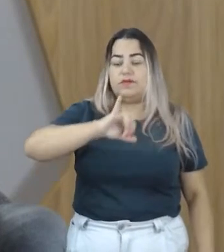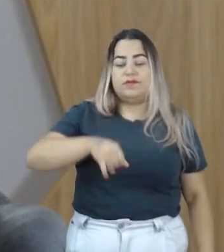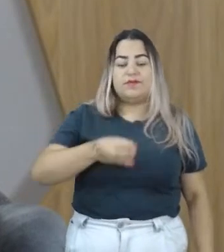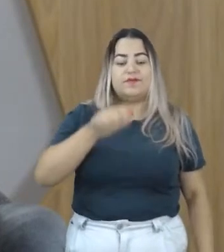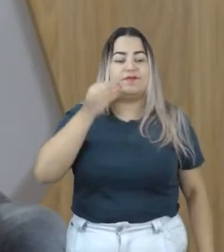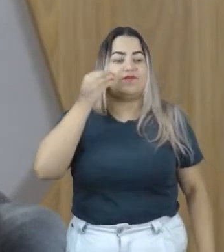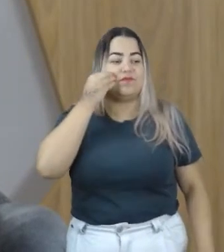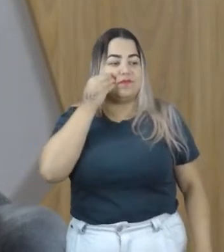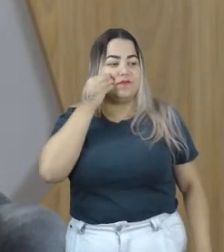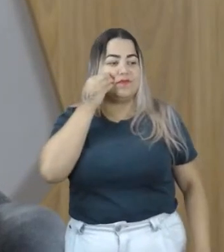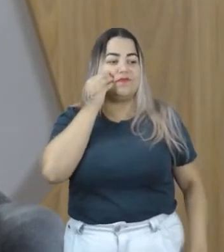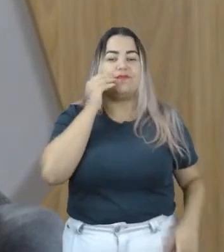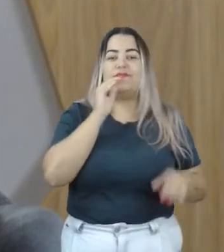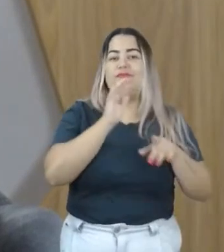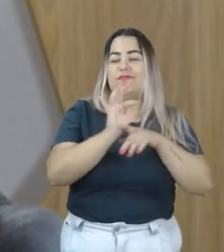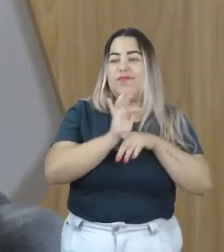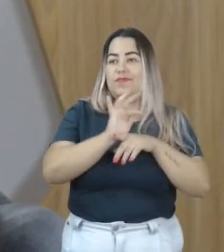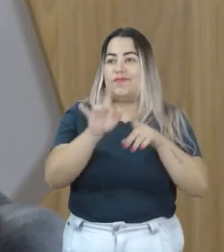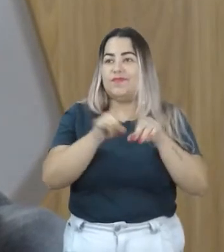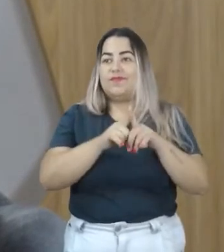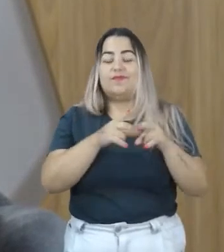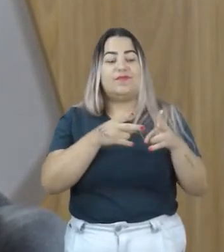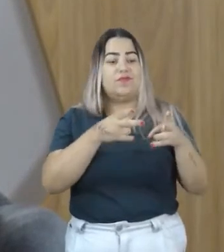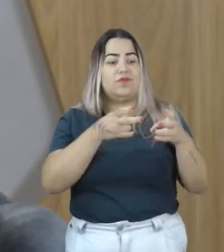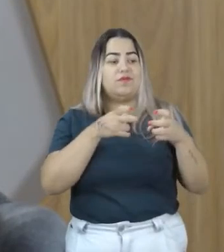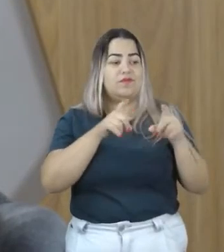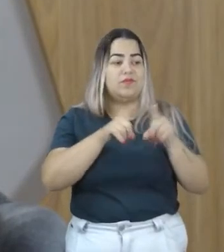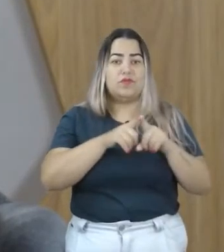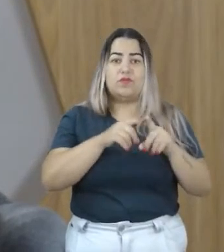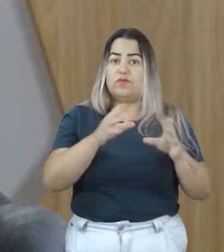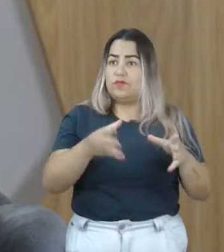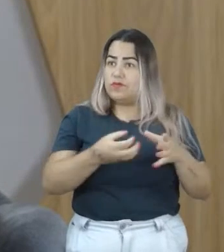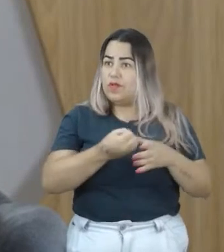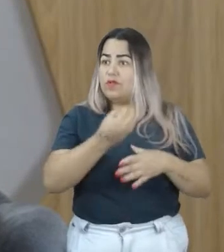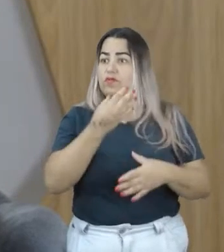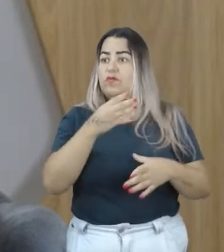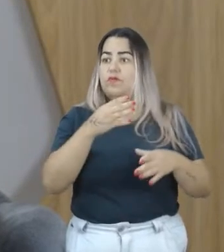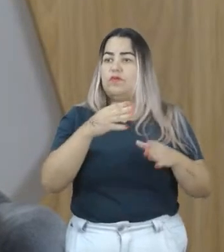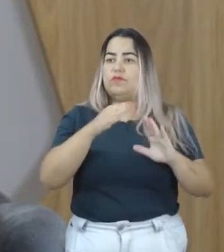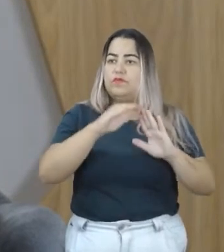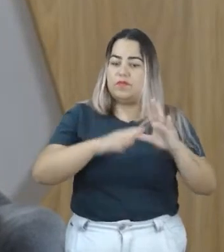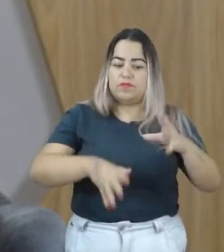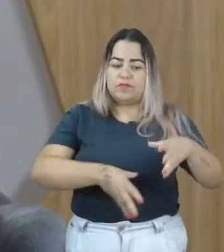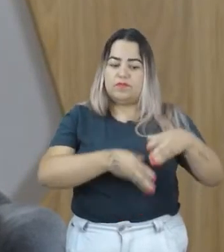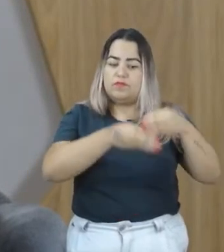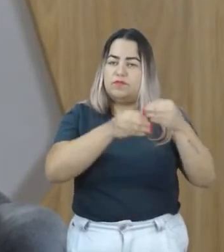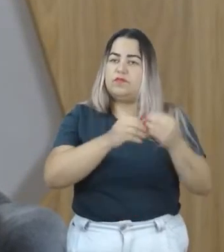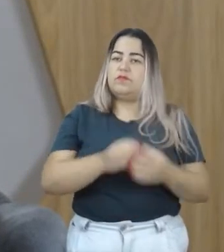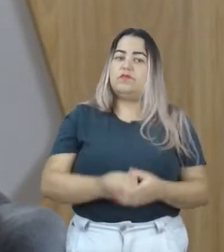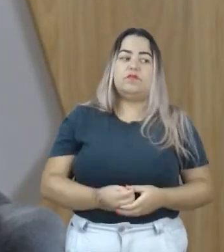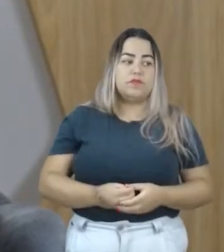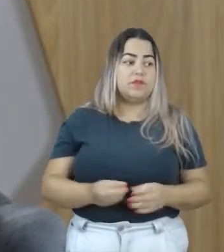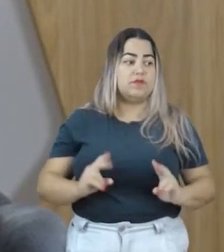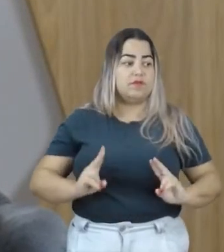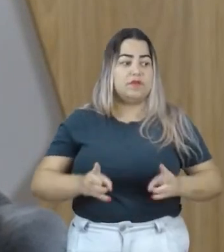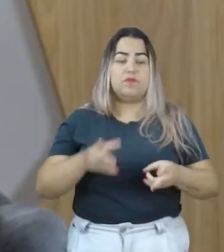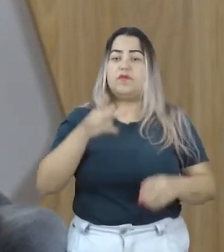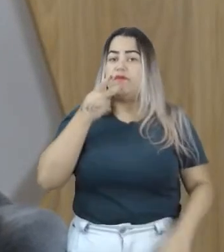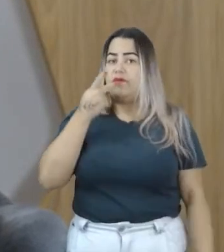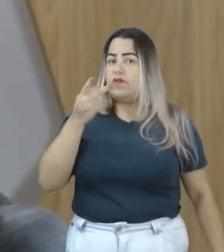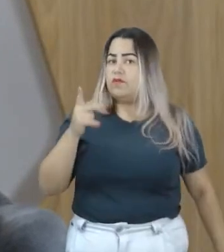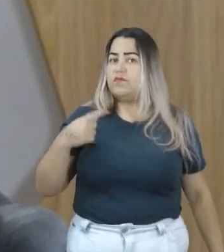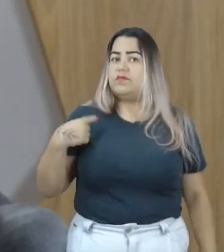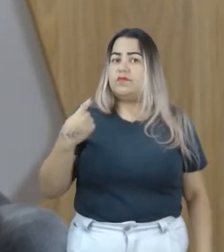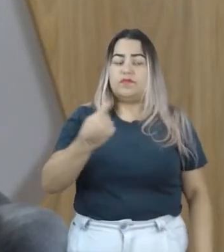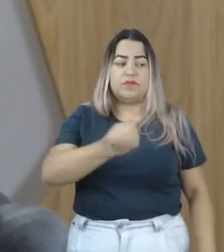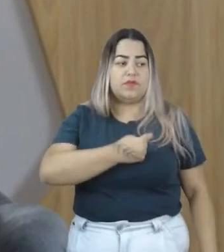honra de participar da formulação, da concepção do programa e da implantação dele. E eu sempre digo, olha, ali para nós